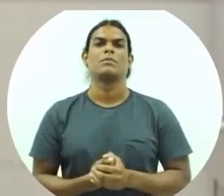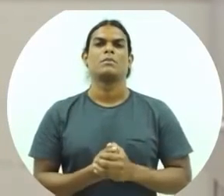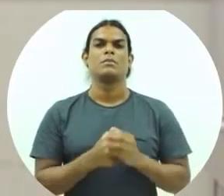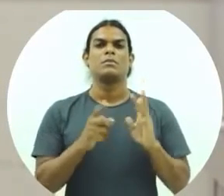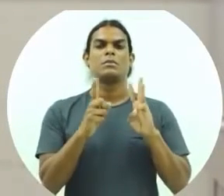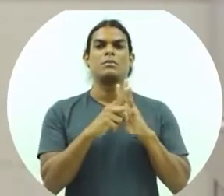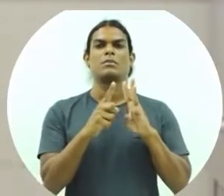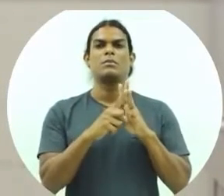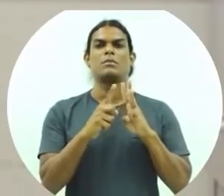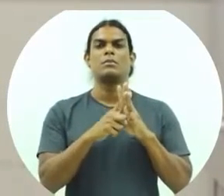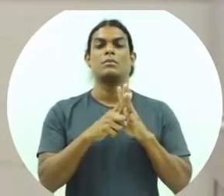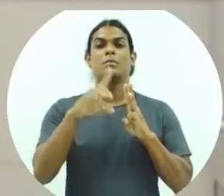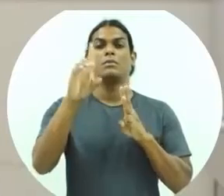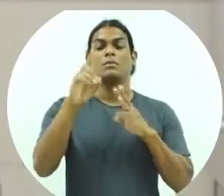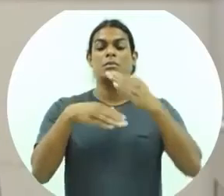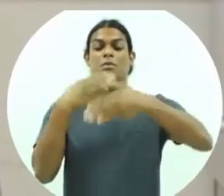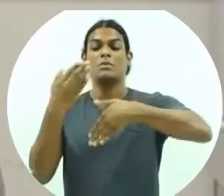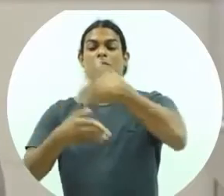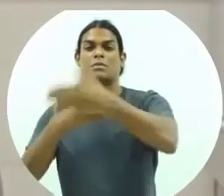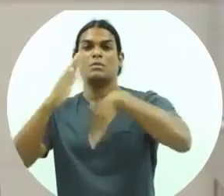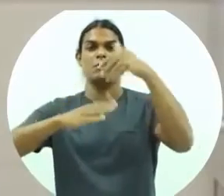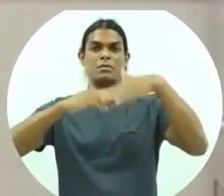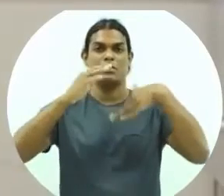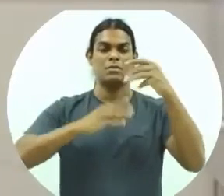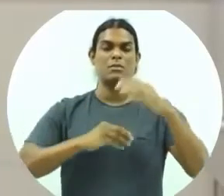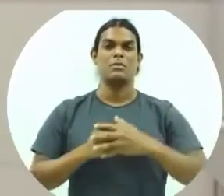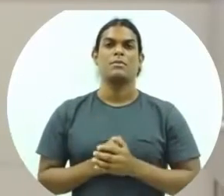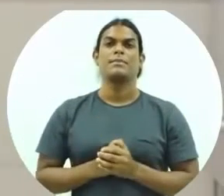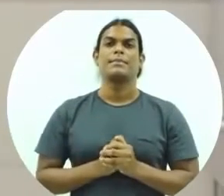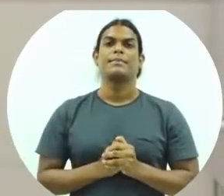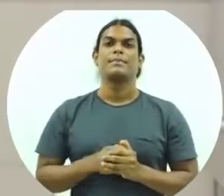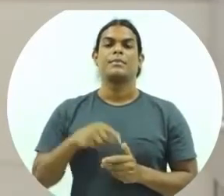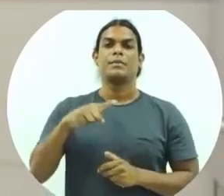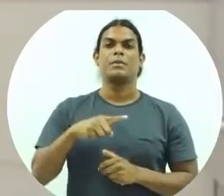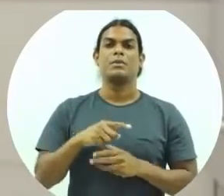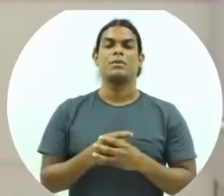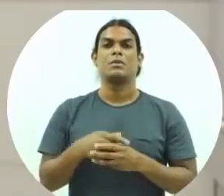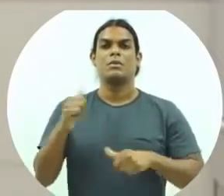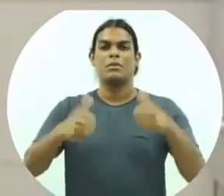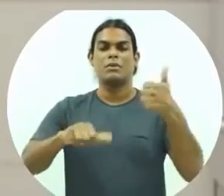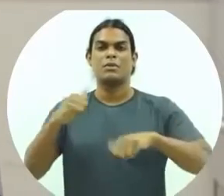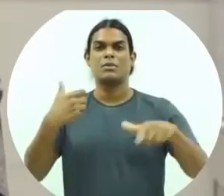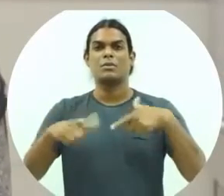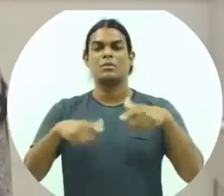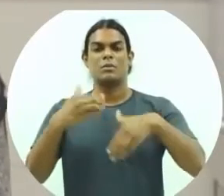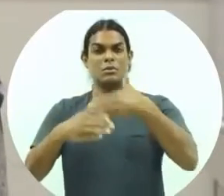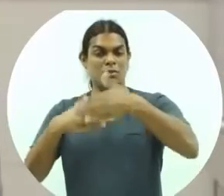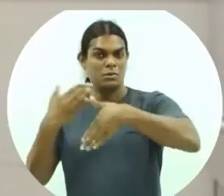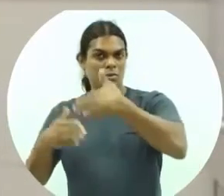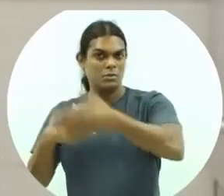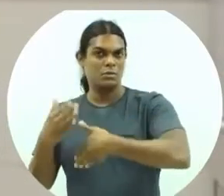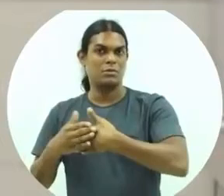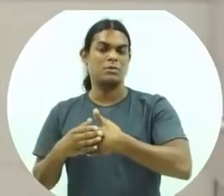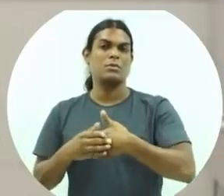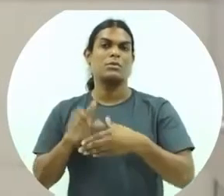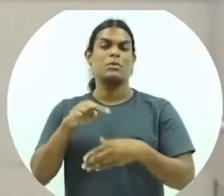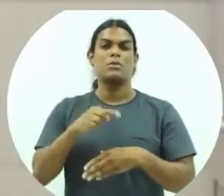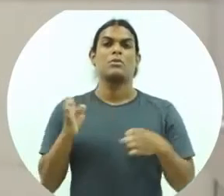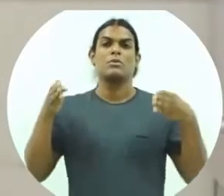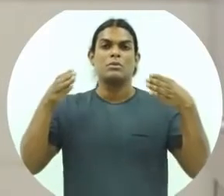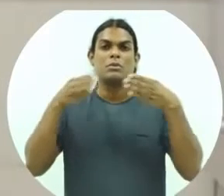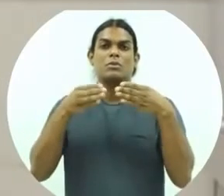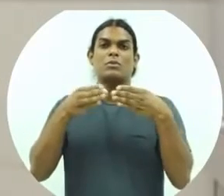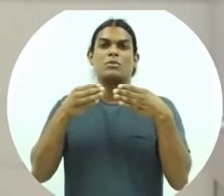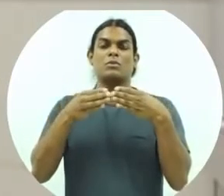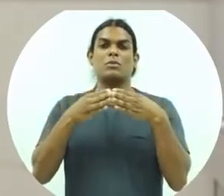A avaliação de desempenho com foco no desenvolvimento profissional. A avaliação de desempenho, tendo isso como foco, representa